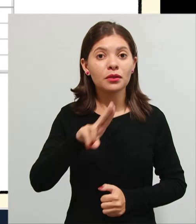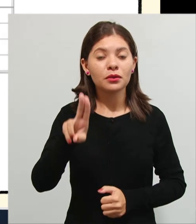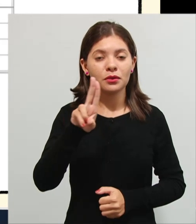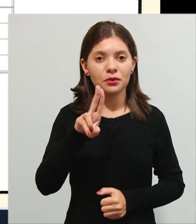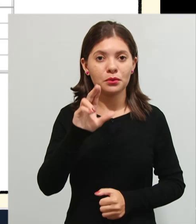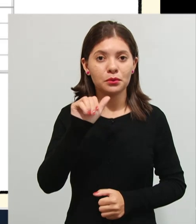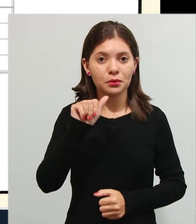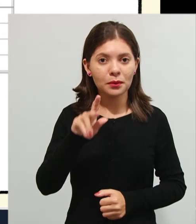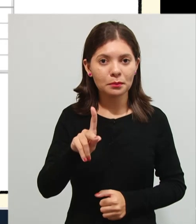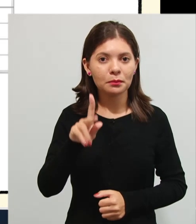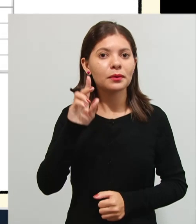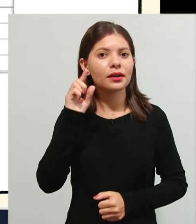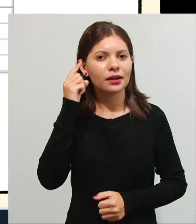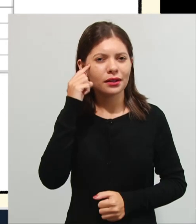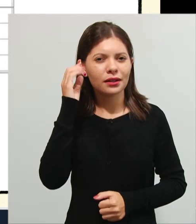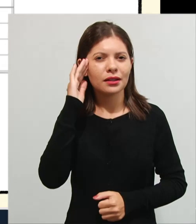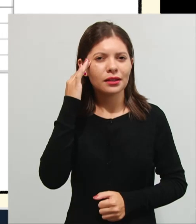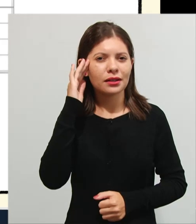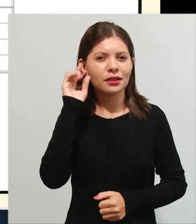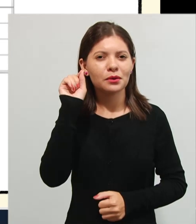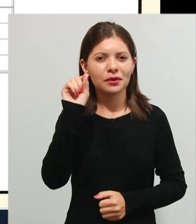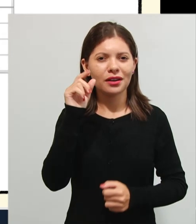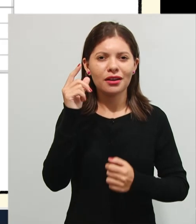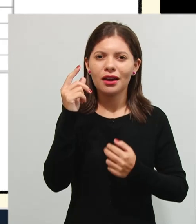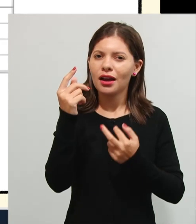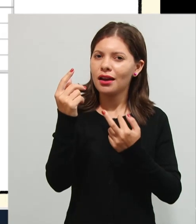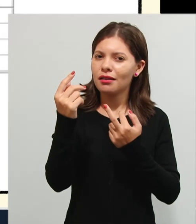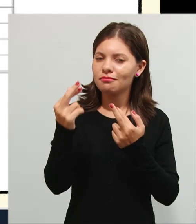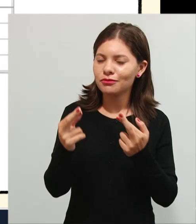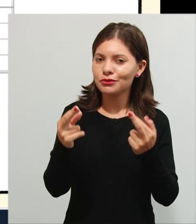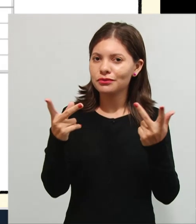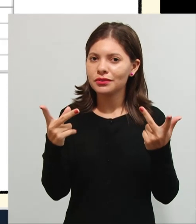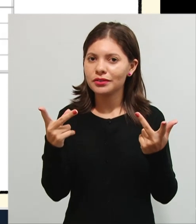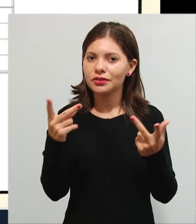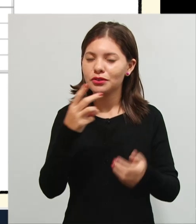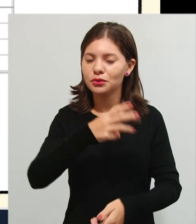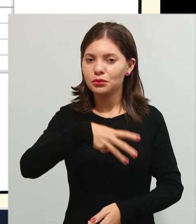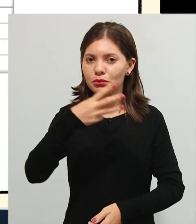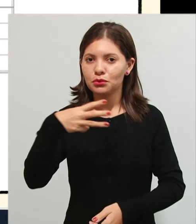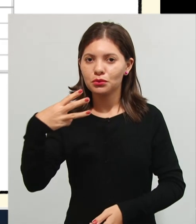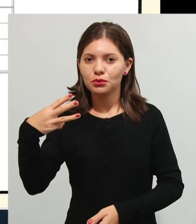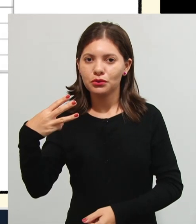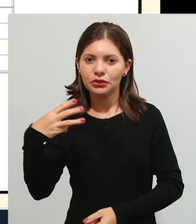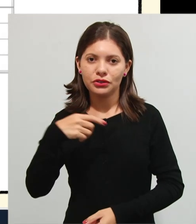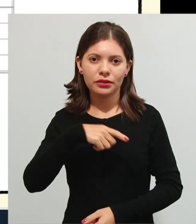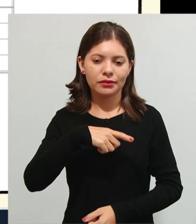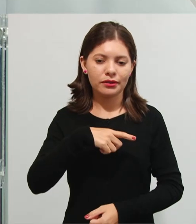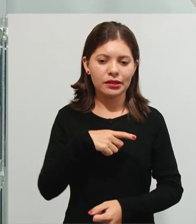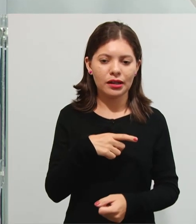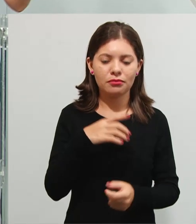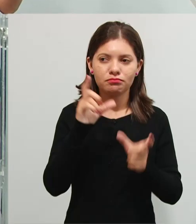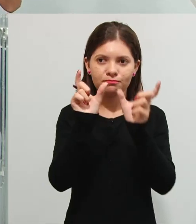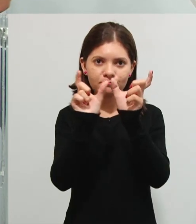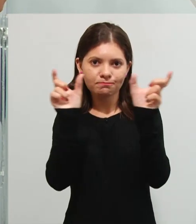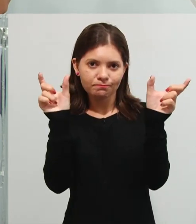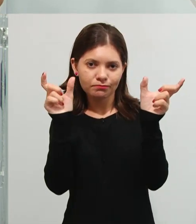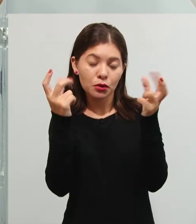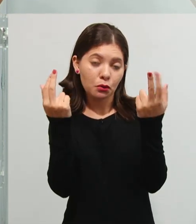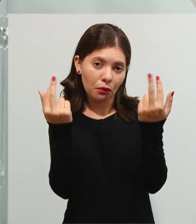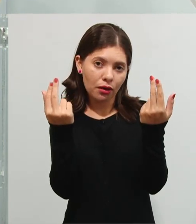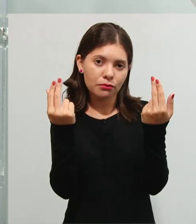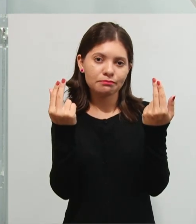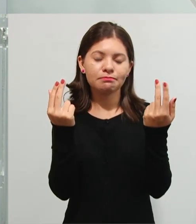o Excel, a gente tem que entender que ele é um pouquinho diferente do Word. Ele tem praticamente os mesmos